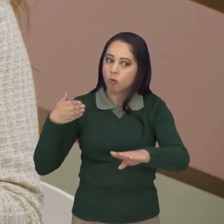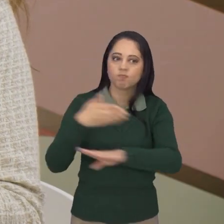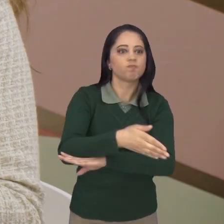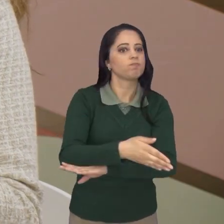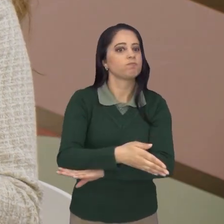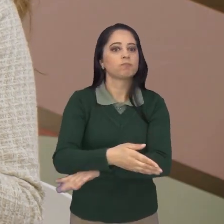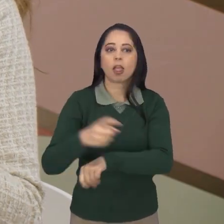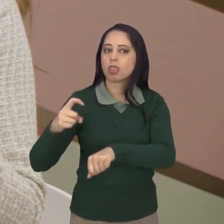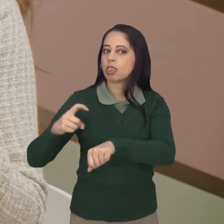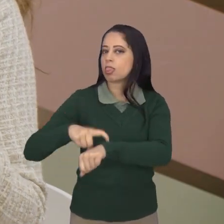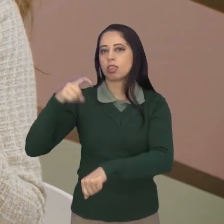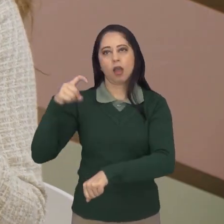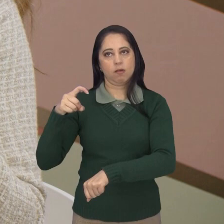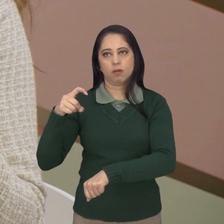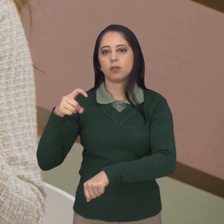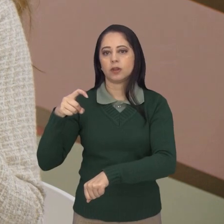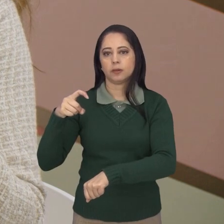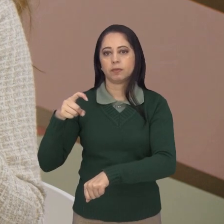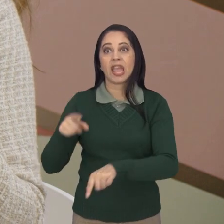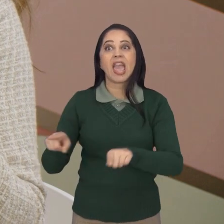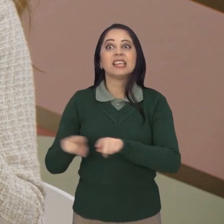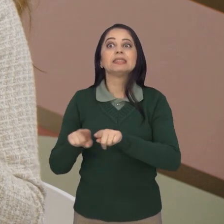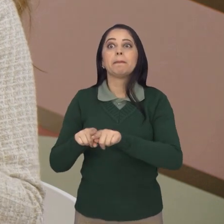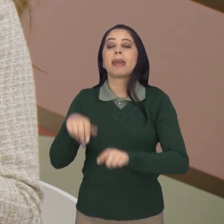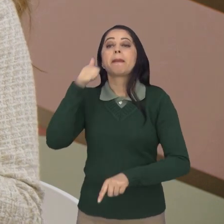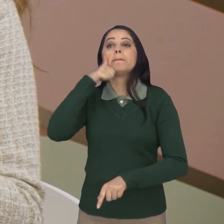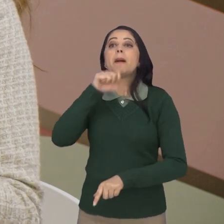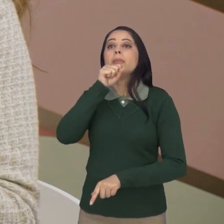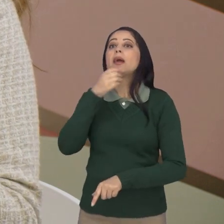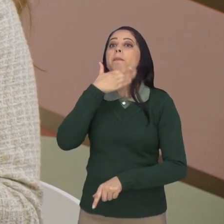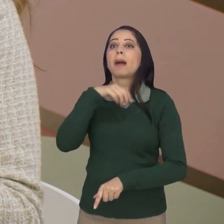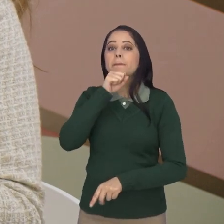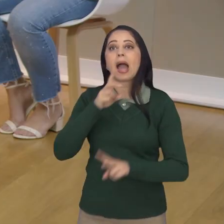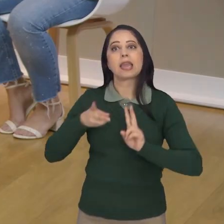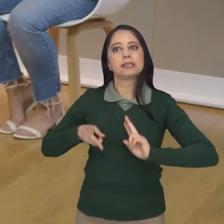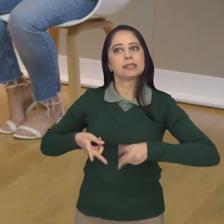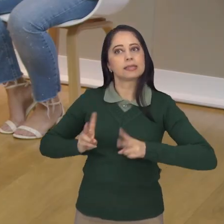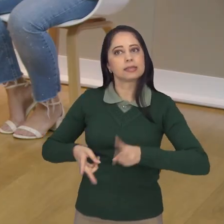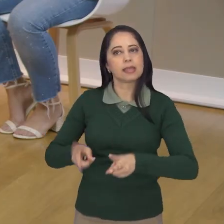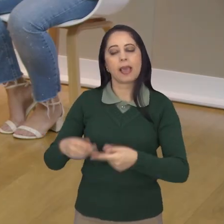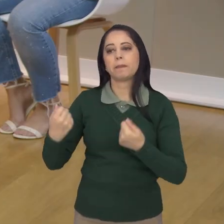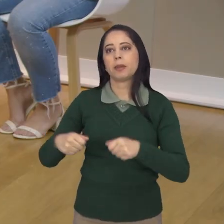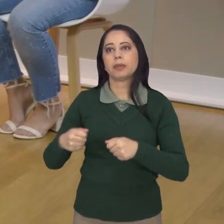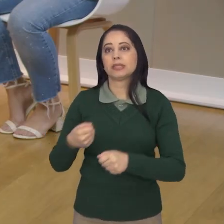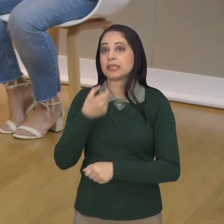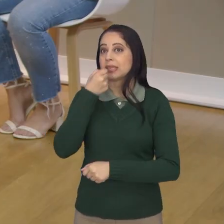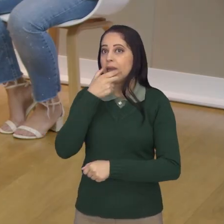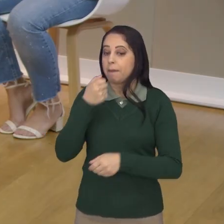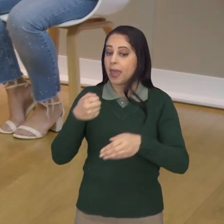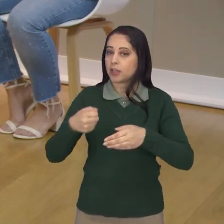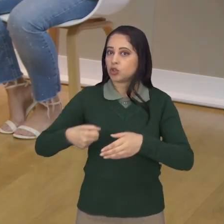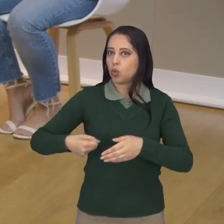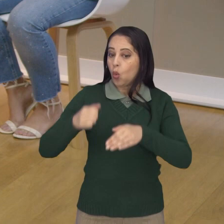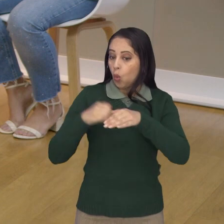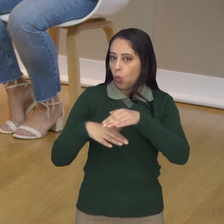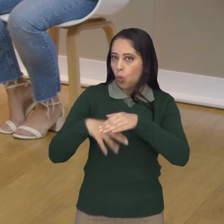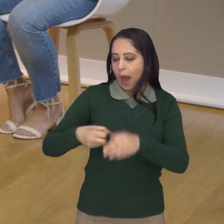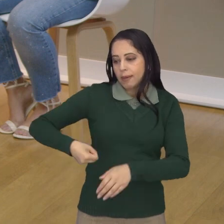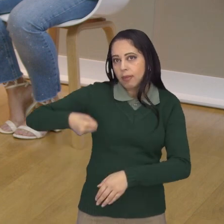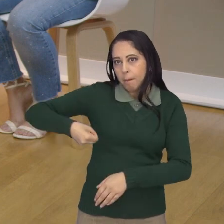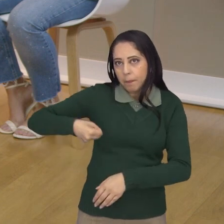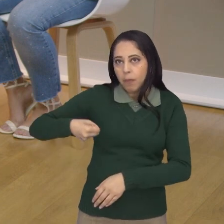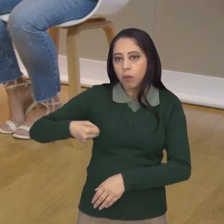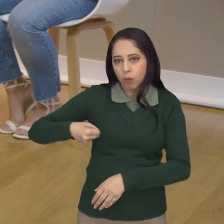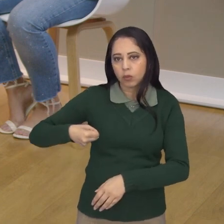pronto atendimento, ele já tem ali um kit de emergência. Então, muitas vezes, assim, para esses pacientes, esse kit. a gente orienta, olha, então, assim,